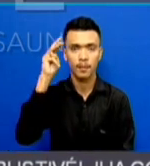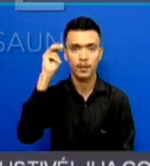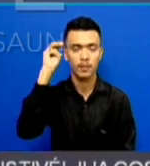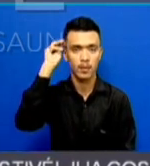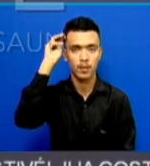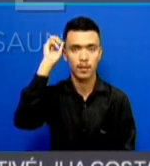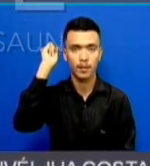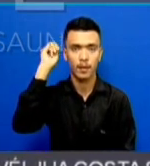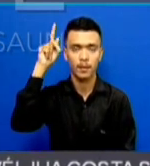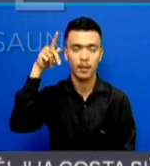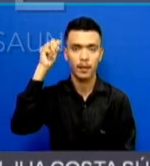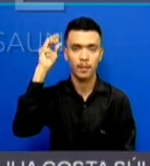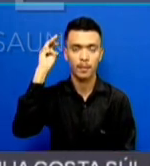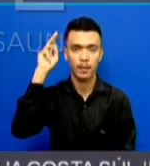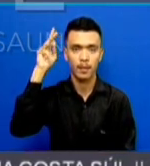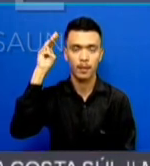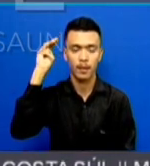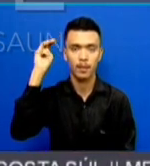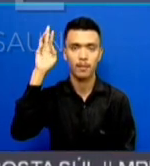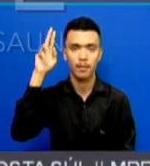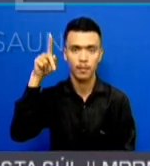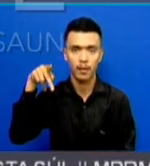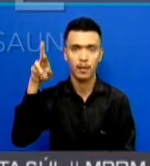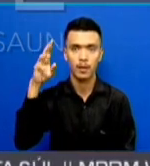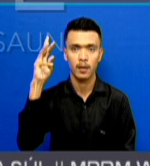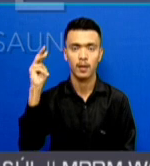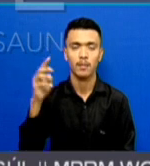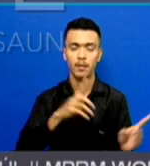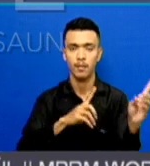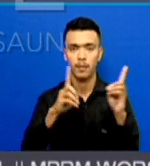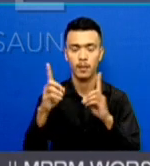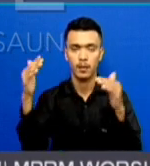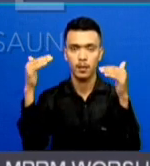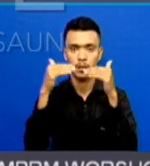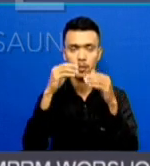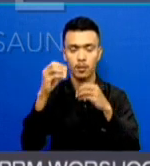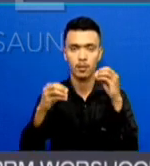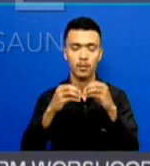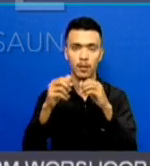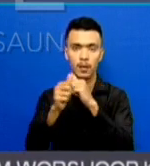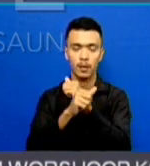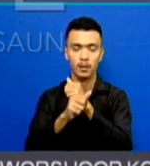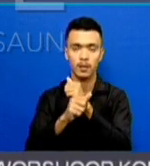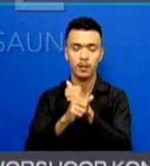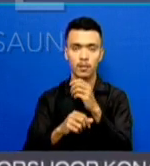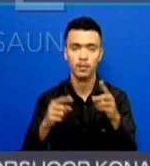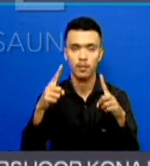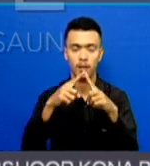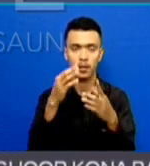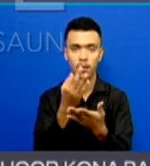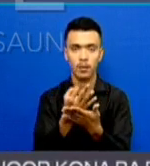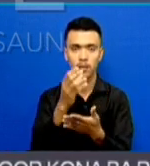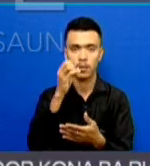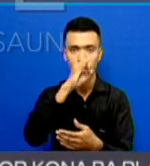Ministério do Petróleo e Recursos não Minerais, MPRM, realiza workshop com o plano ação anual no conceito orçamento